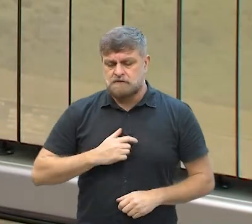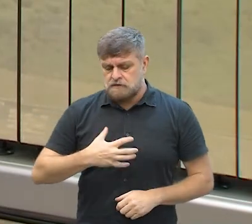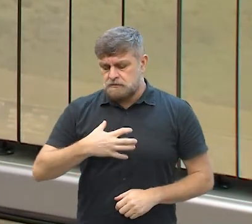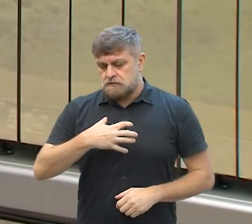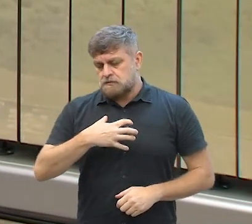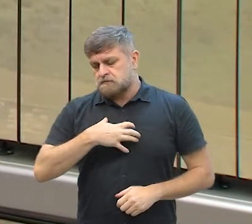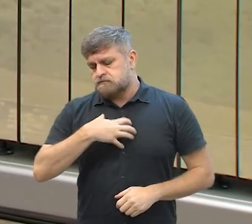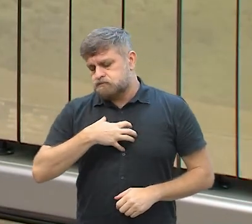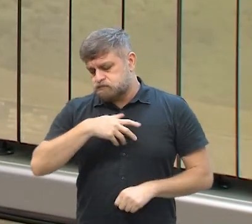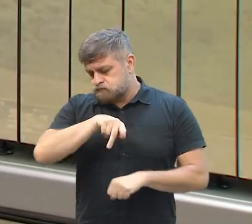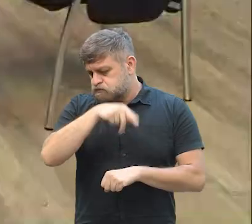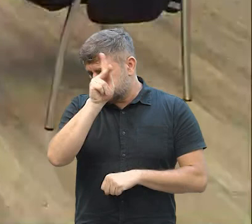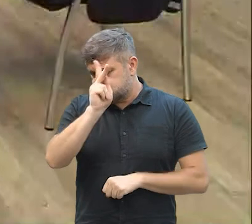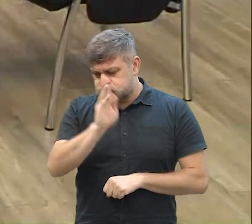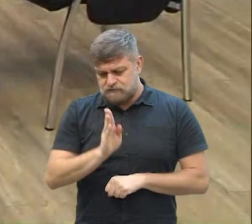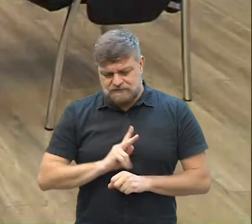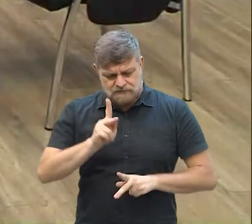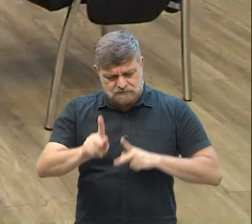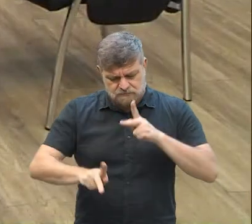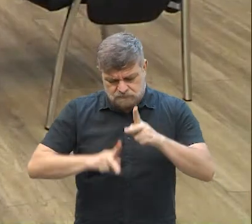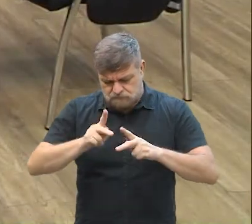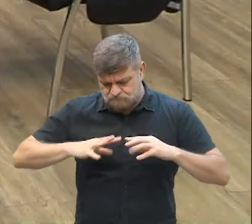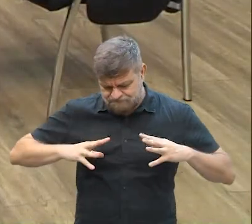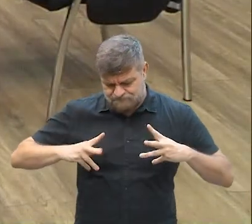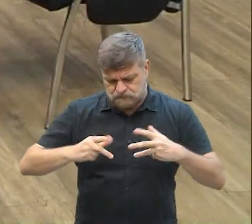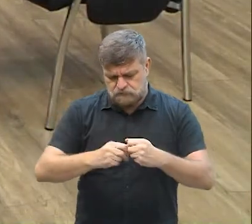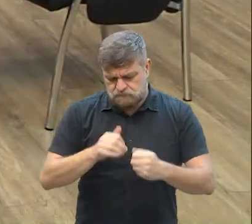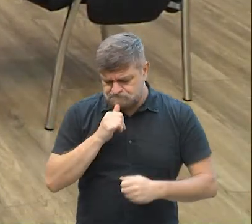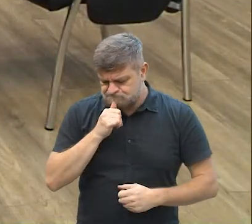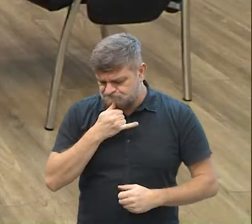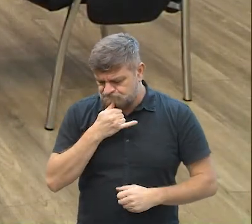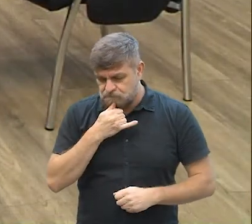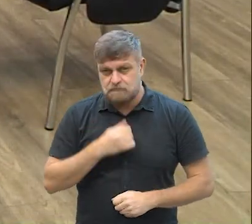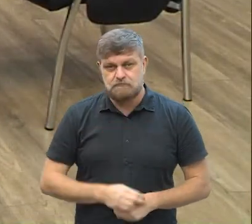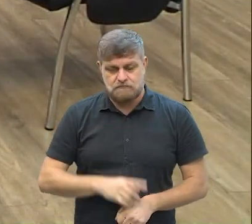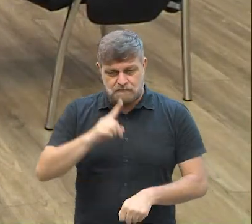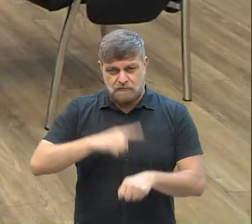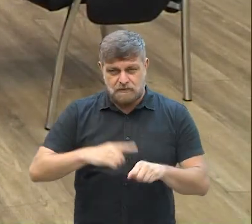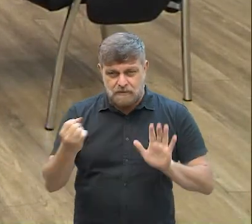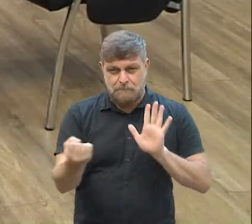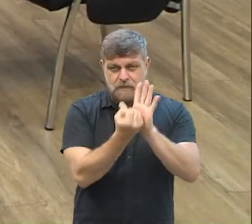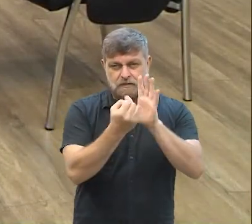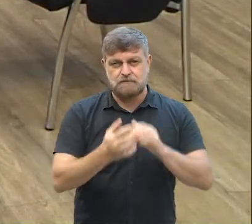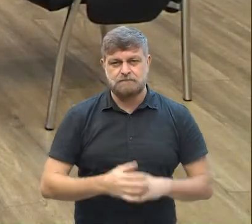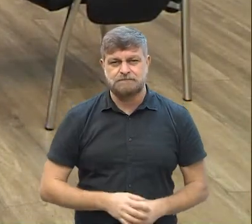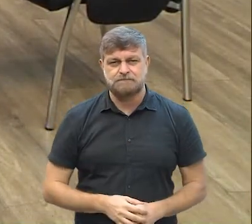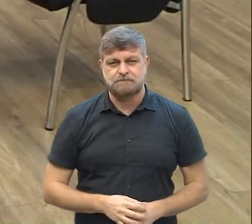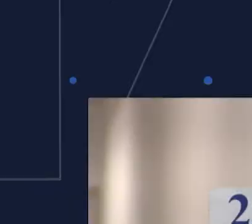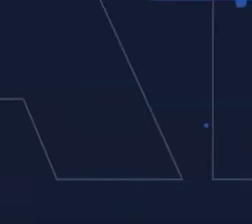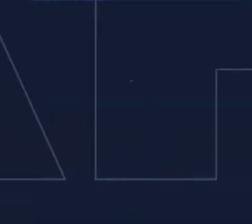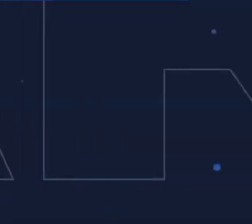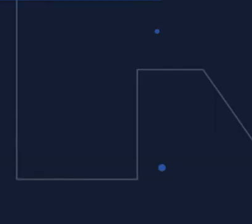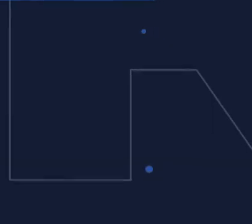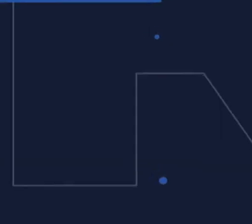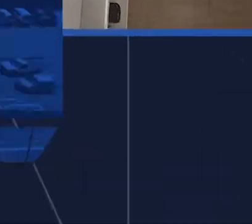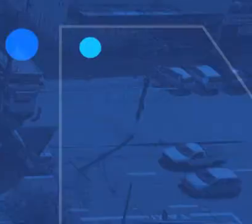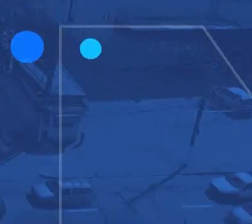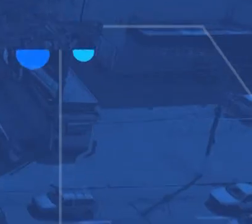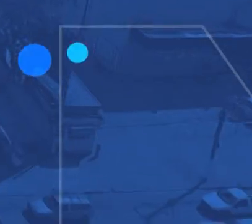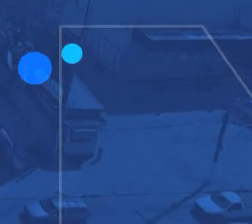que participaram. Há uma comoção geral, né? Não, foi campeão, foi realmente um momento muito marcante.